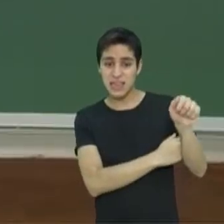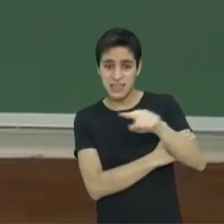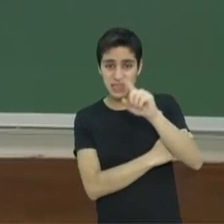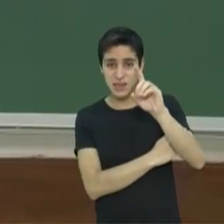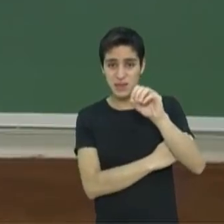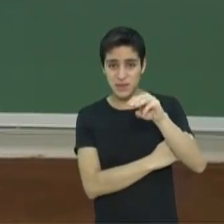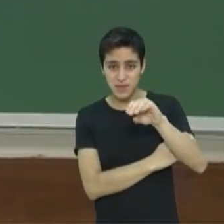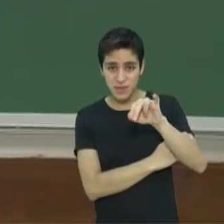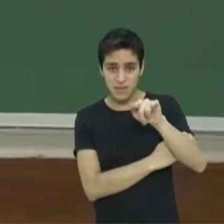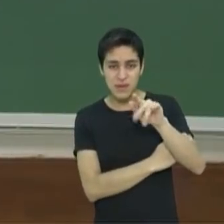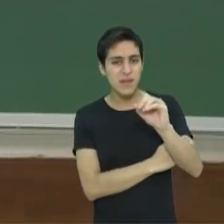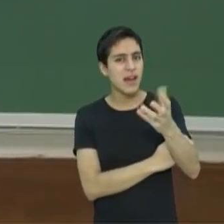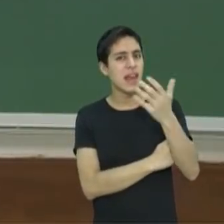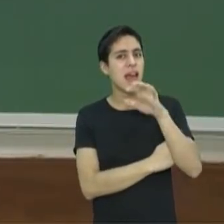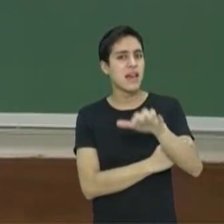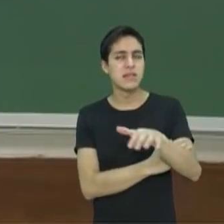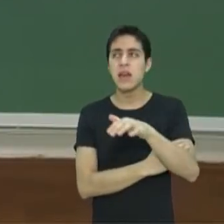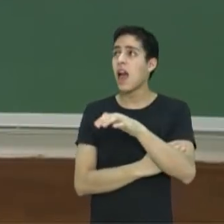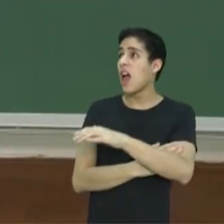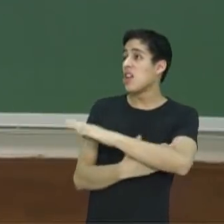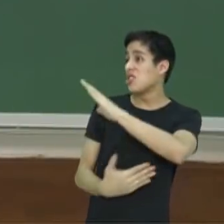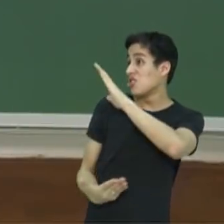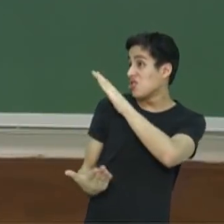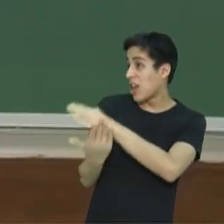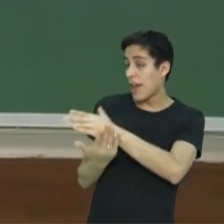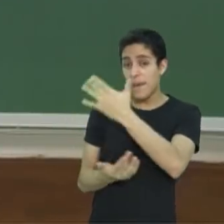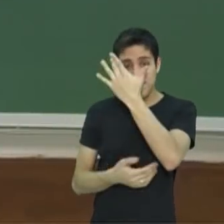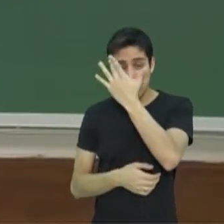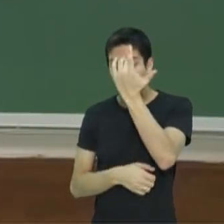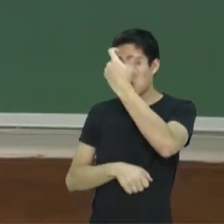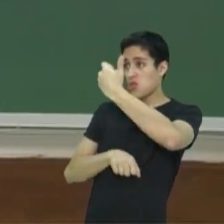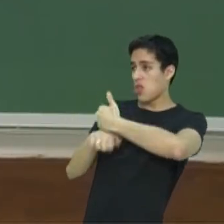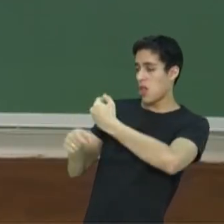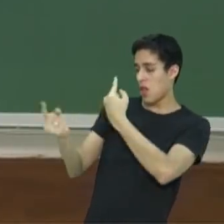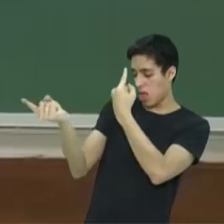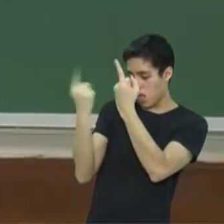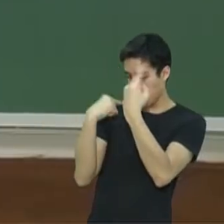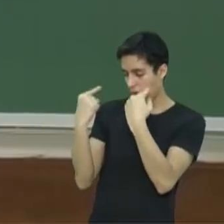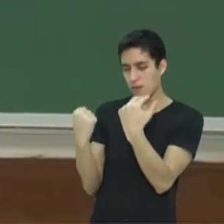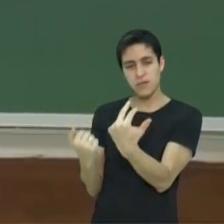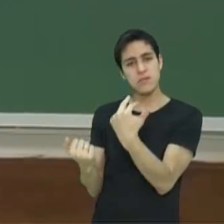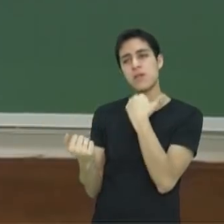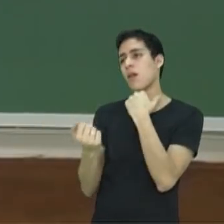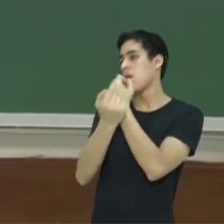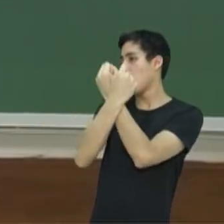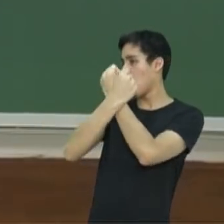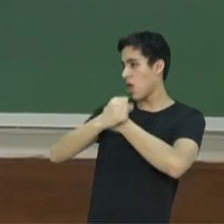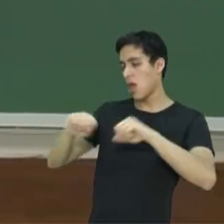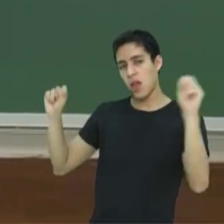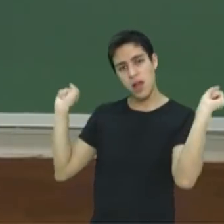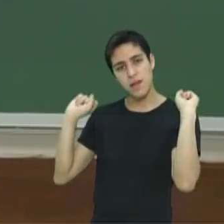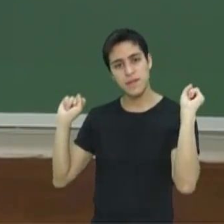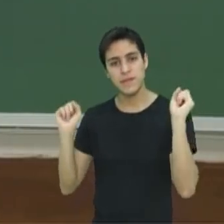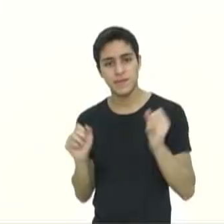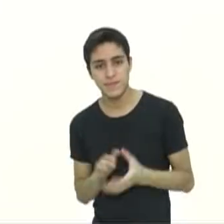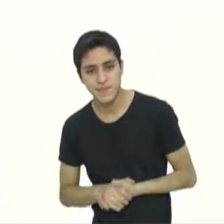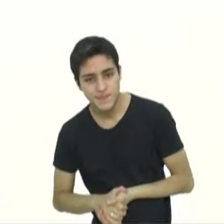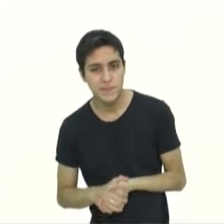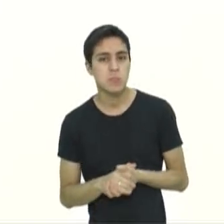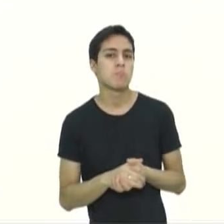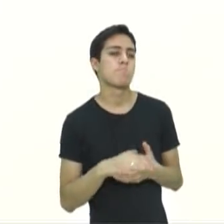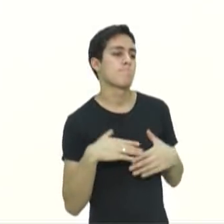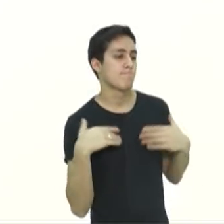Que agora não era mais permitido uma pessoa ser dona de outra pessoa, certo? Com